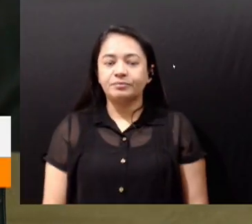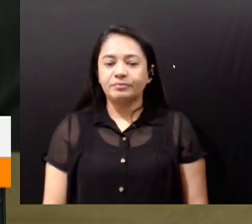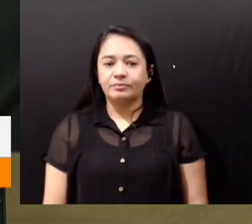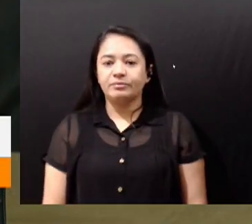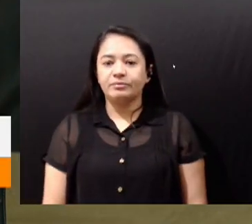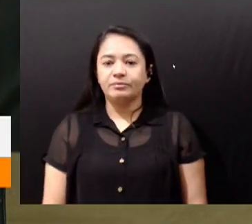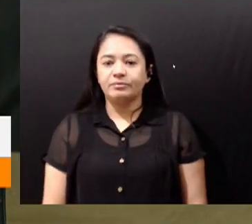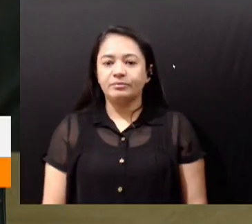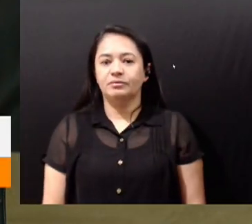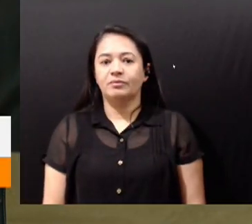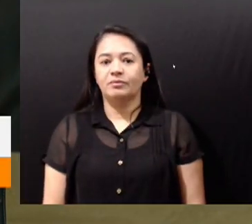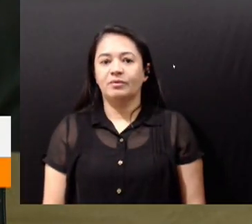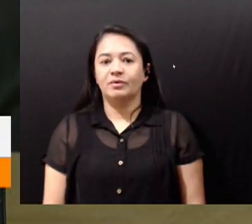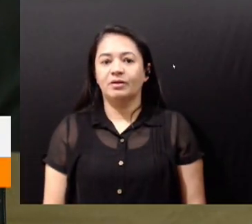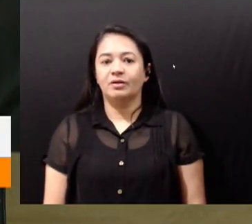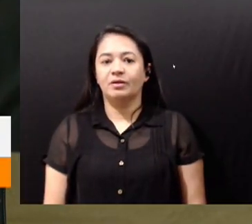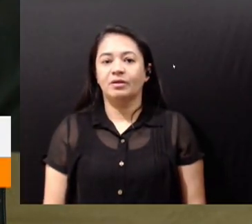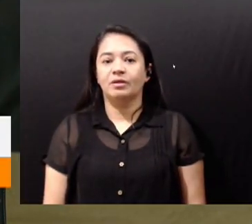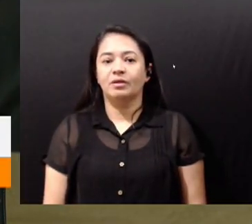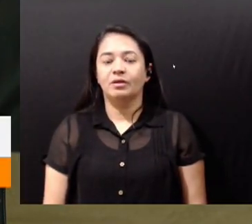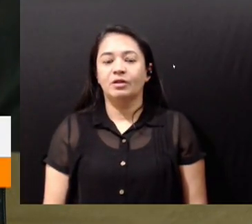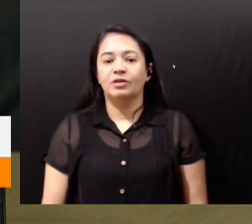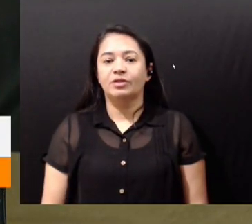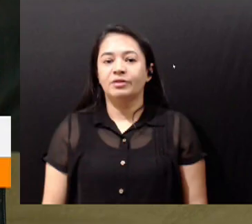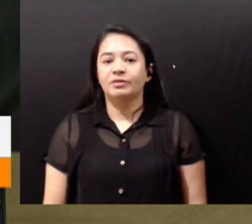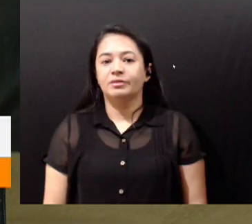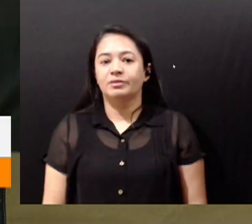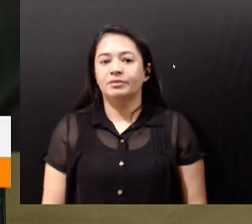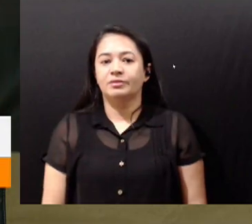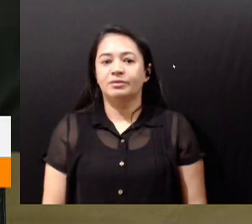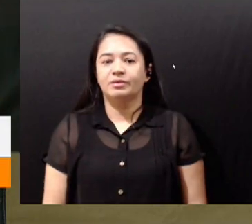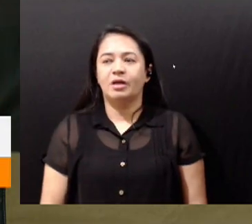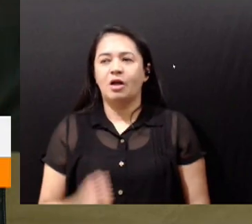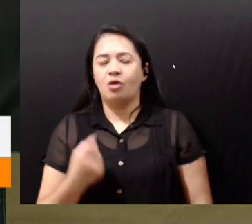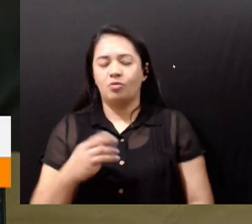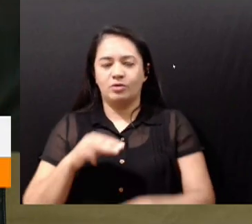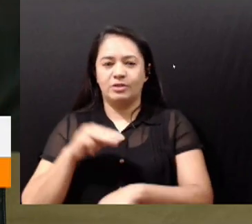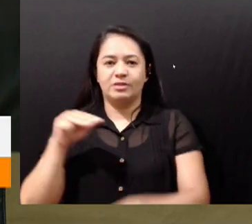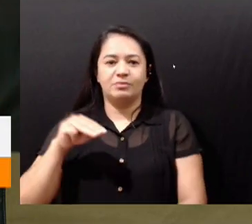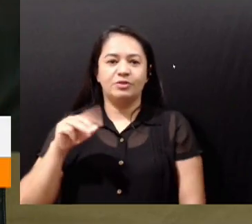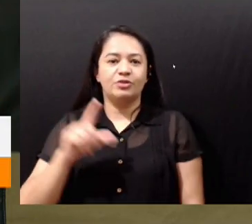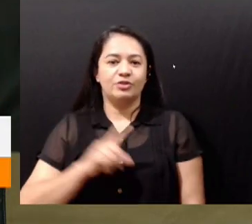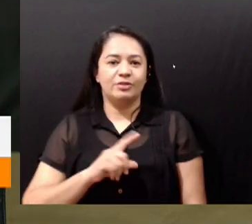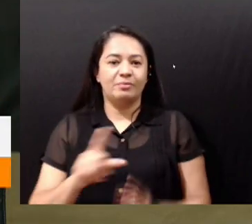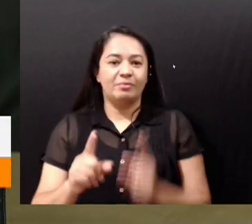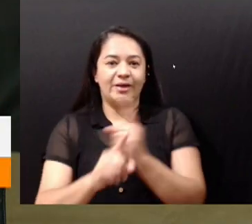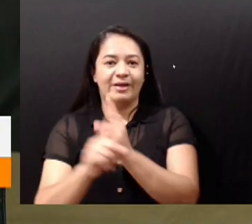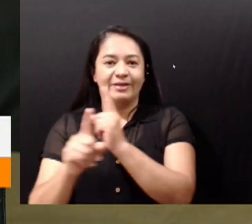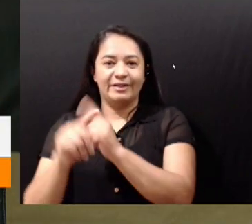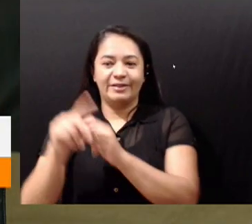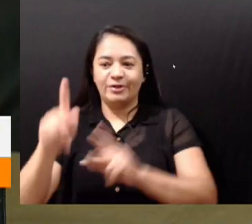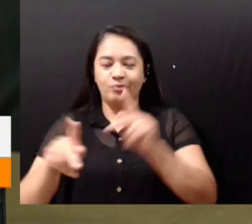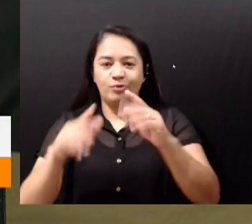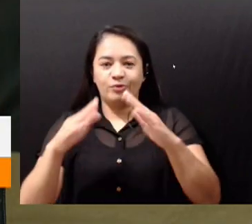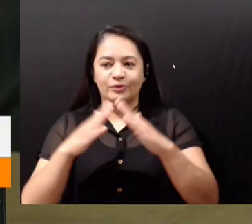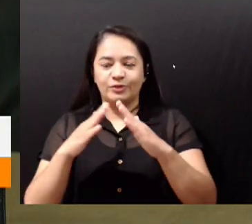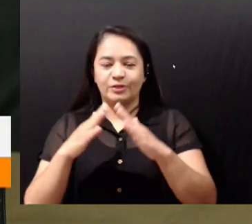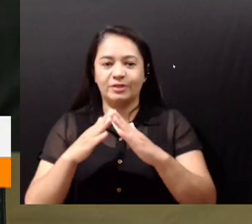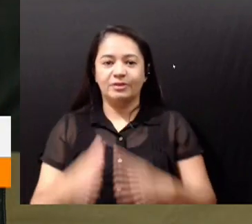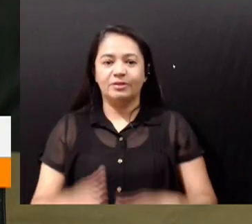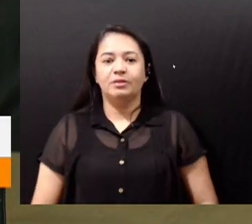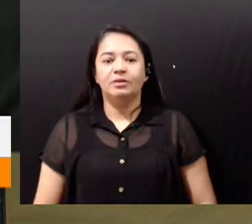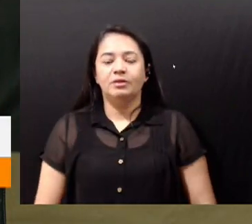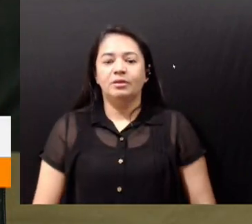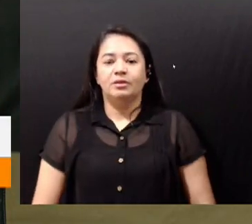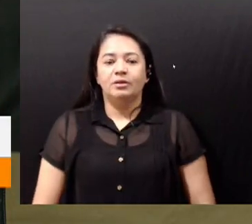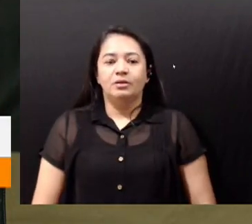até 9h05, então nós temos aí alguns minutos para atender os nossos telespectadores. Vamos lá, então, vamos ver quem é que está com a gente? Pode